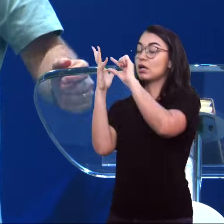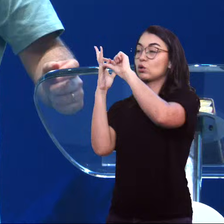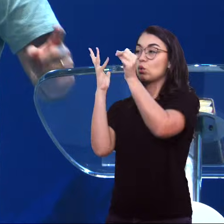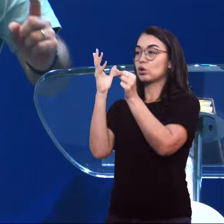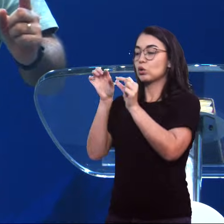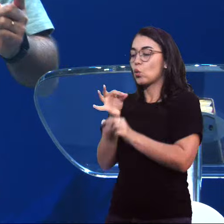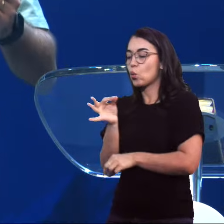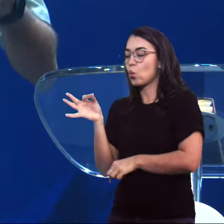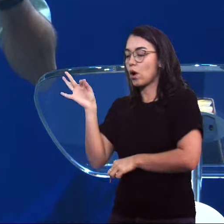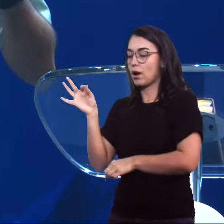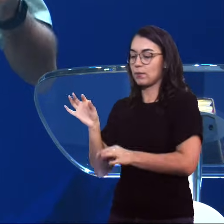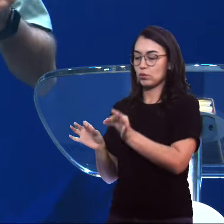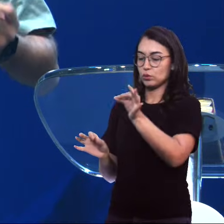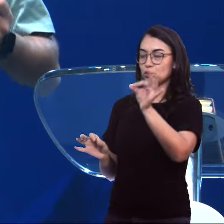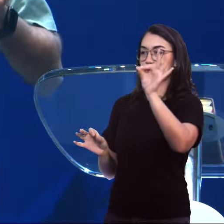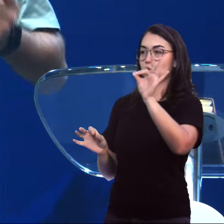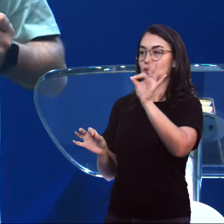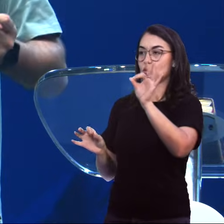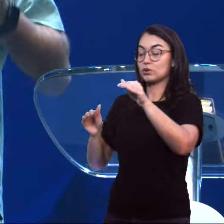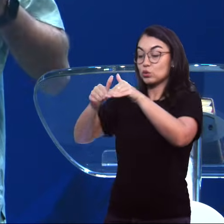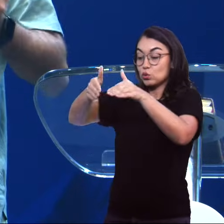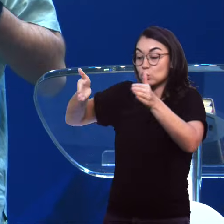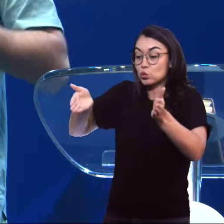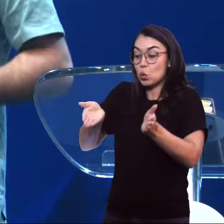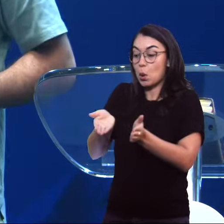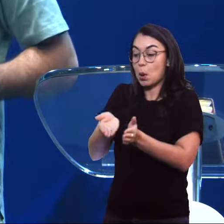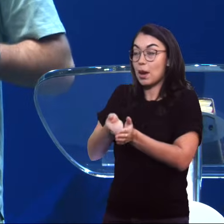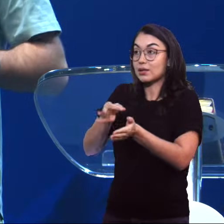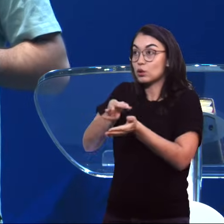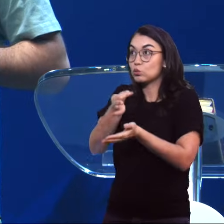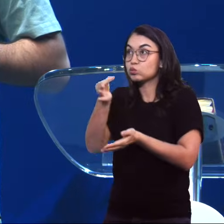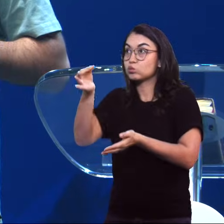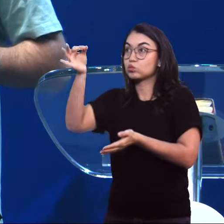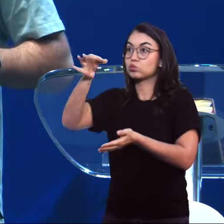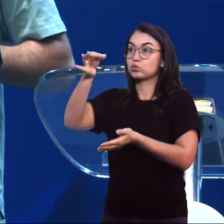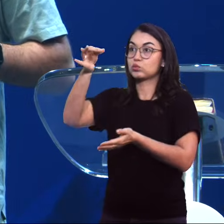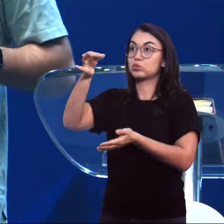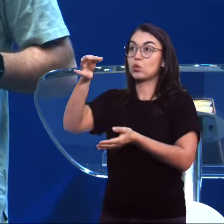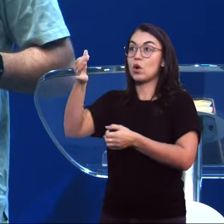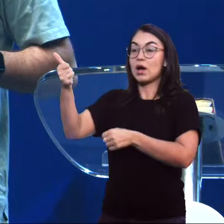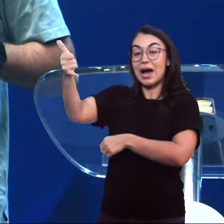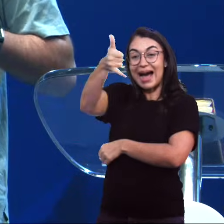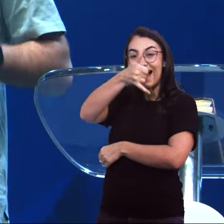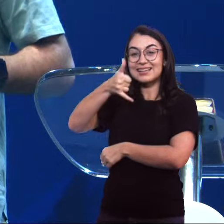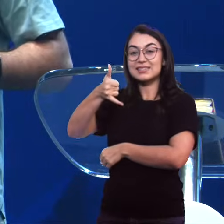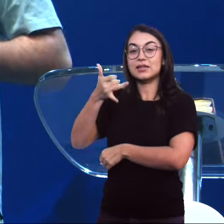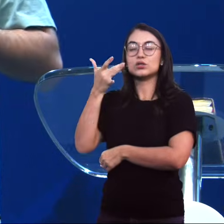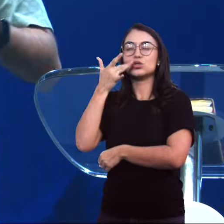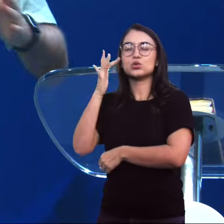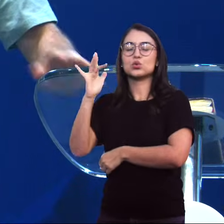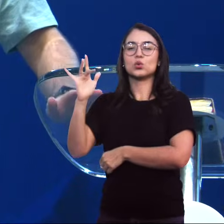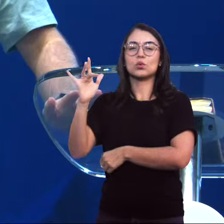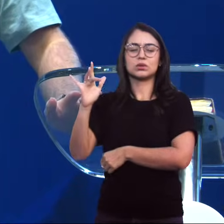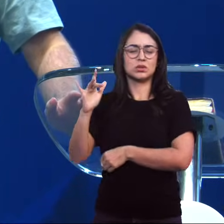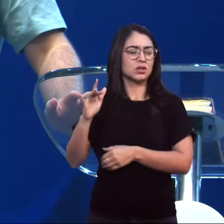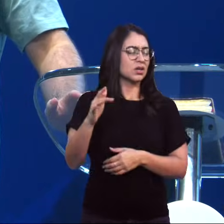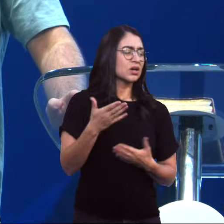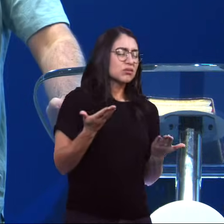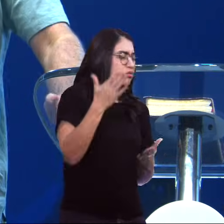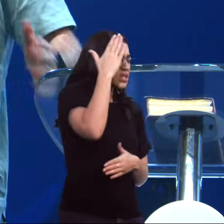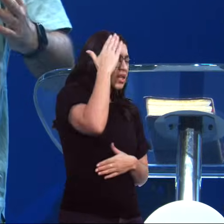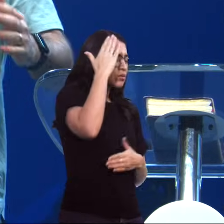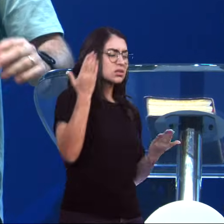oliveira ao lado dos tubos de ouro que derramavam azeite dourado? Ele me disse: você não sabe o que elas